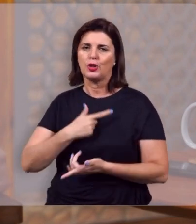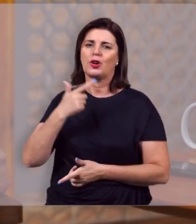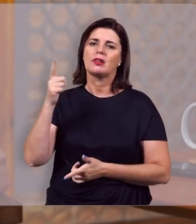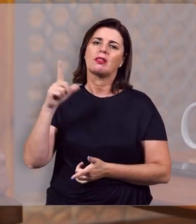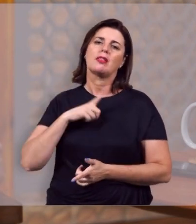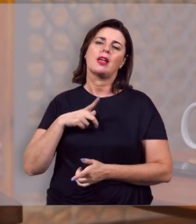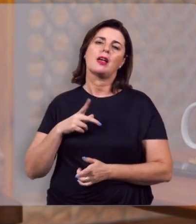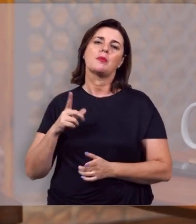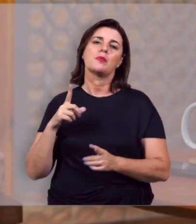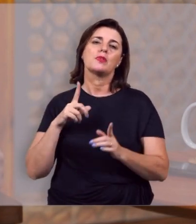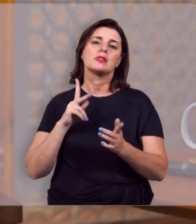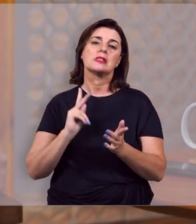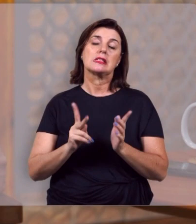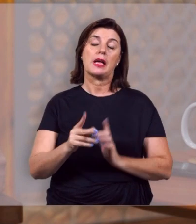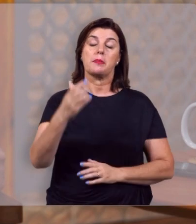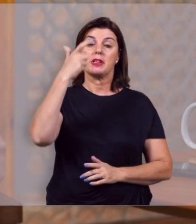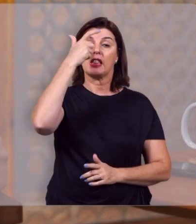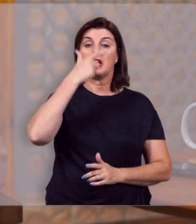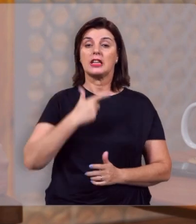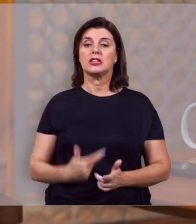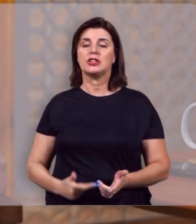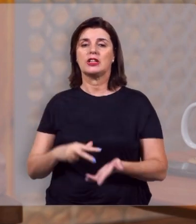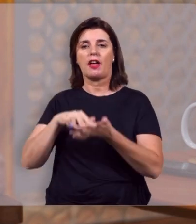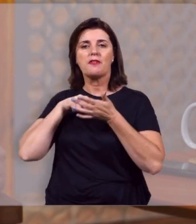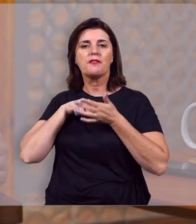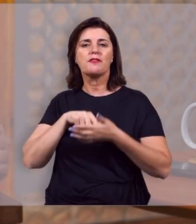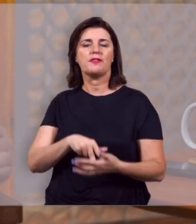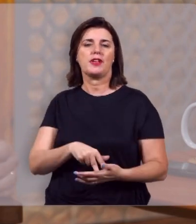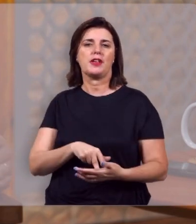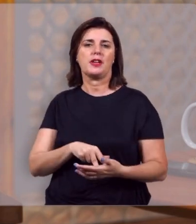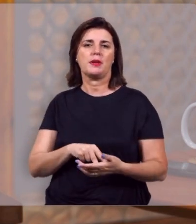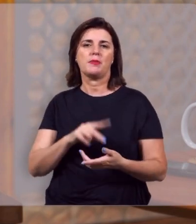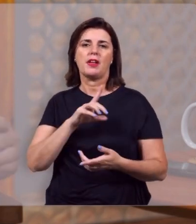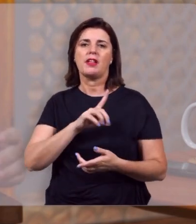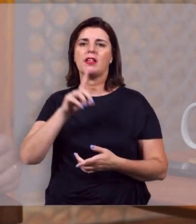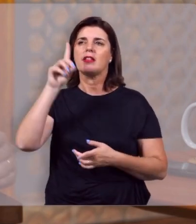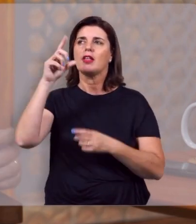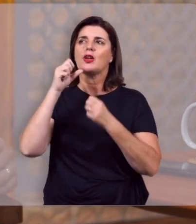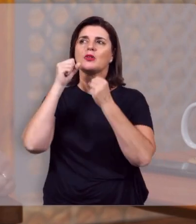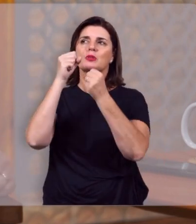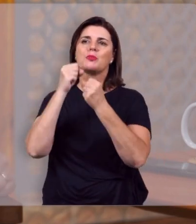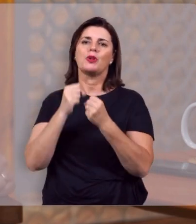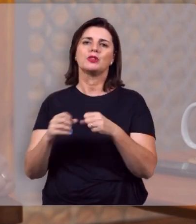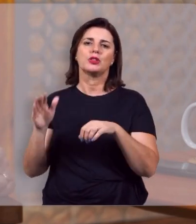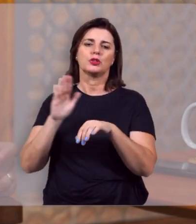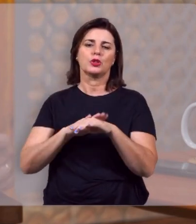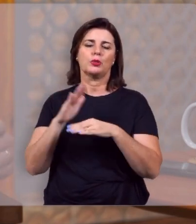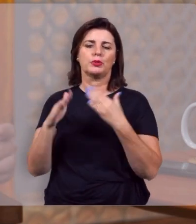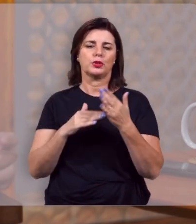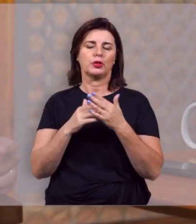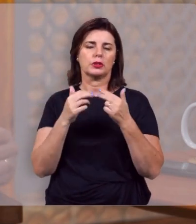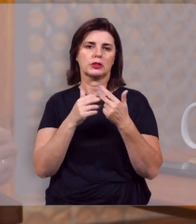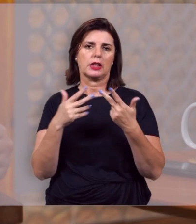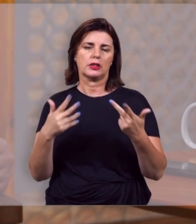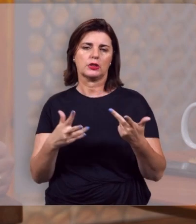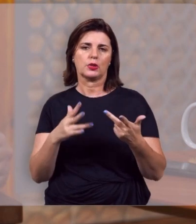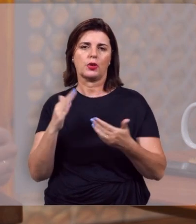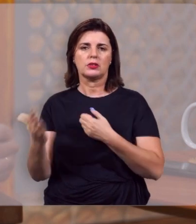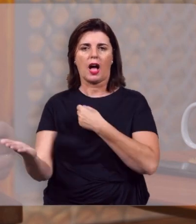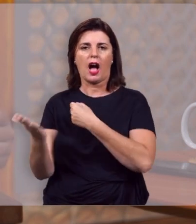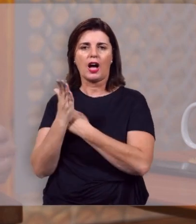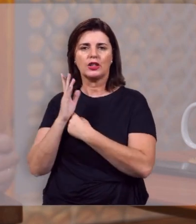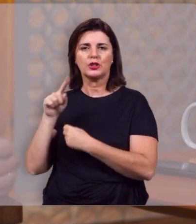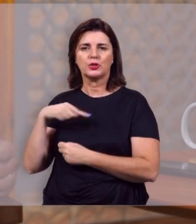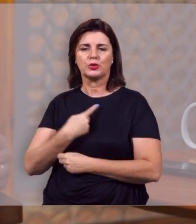nós temos a nossa identidade firmada e Deus, poderoso sobre todas as coisas, é aquele que